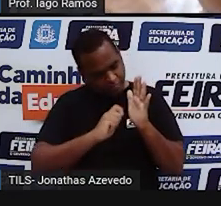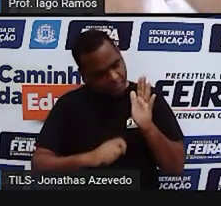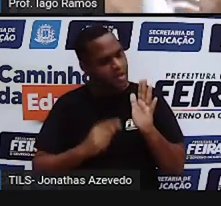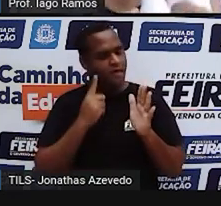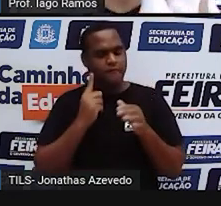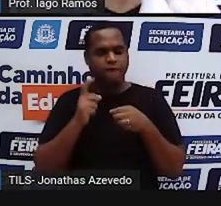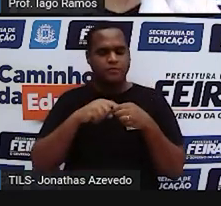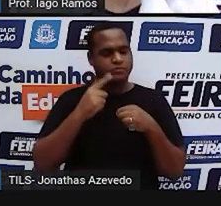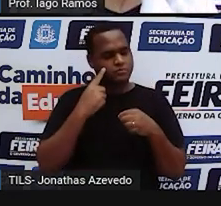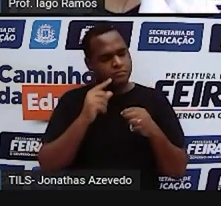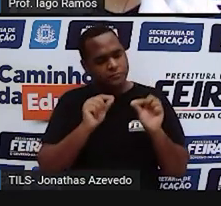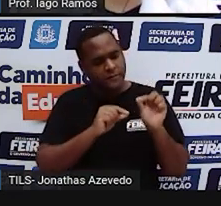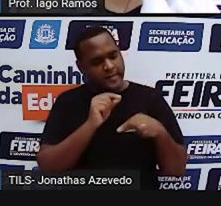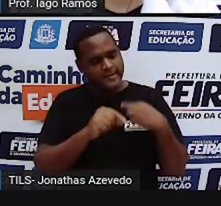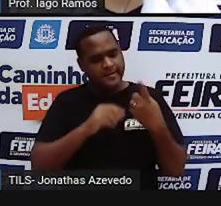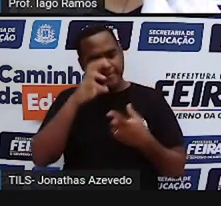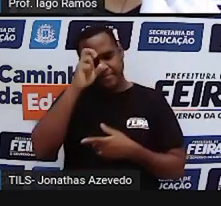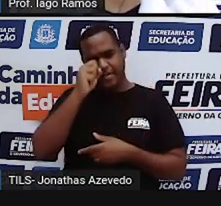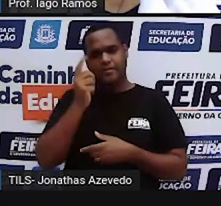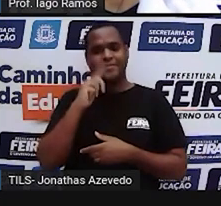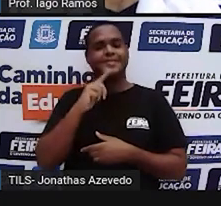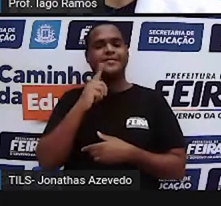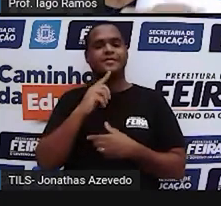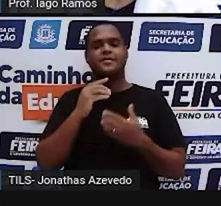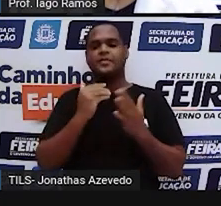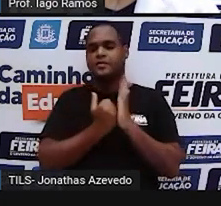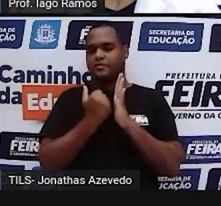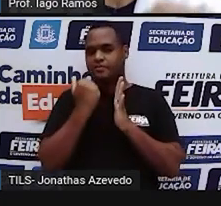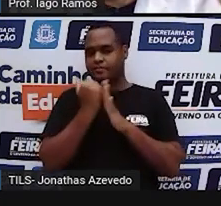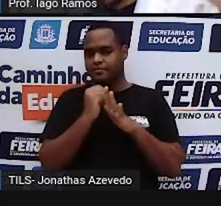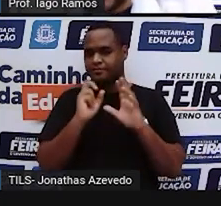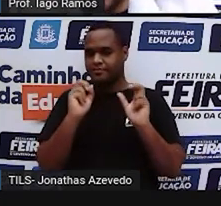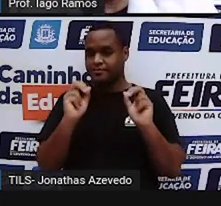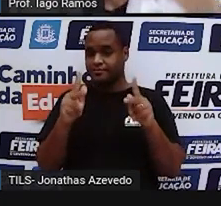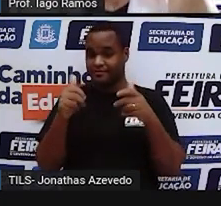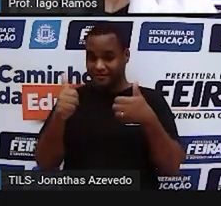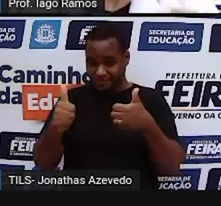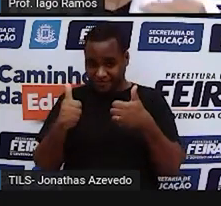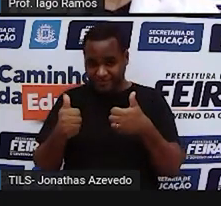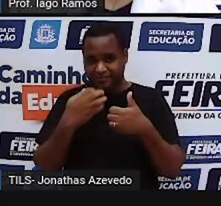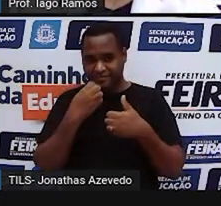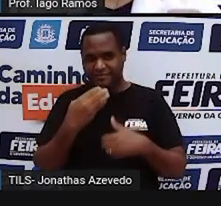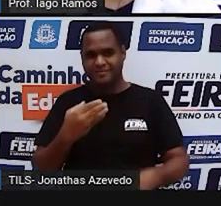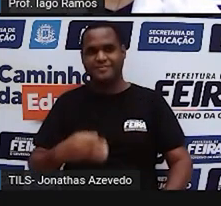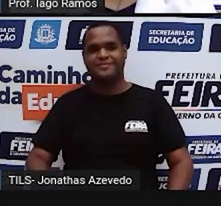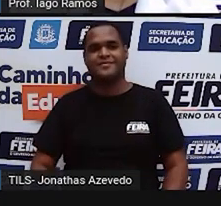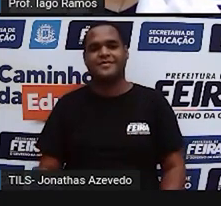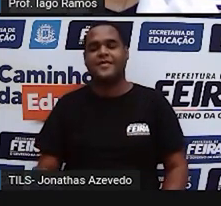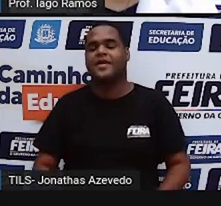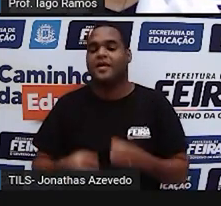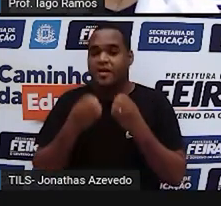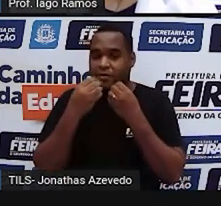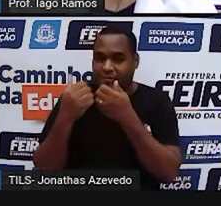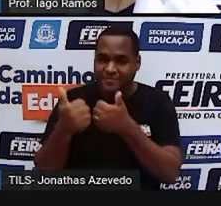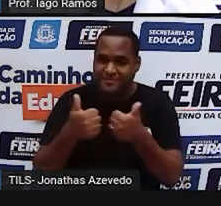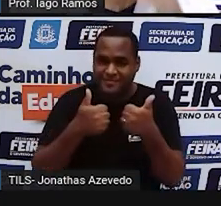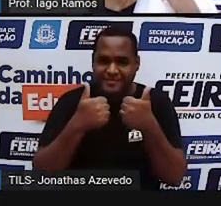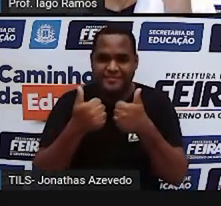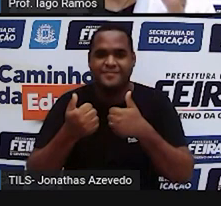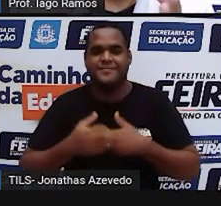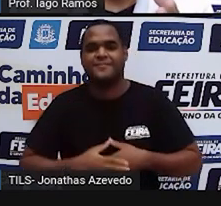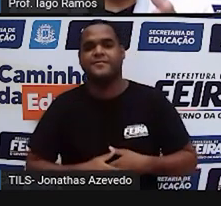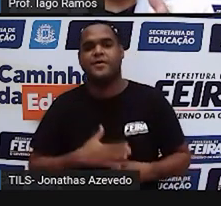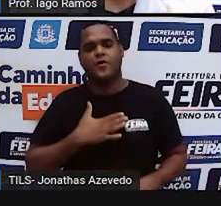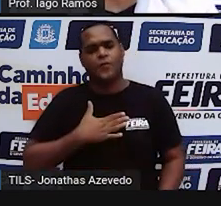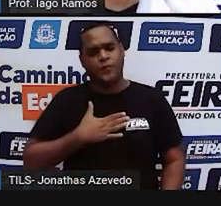consulta que é para você ver o que é que você aprendeu nessa aula aqui beleza show de bola Foi muito massa né